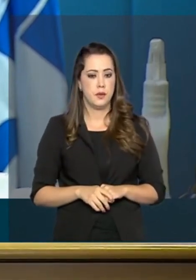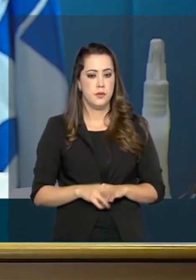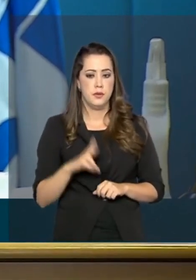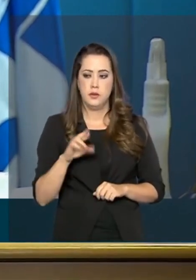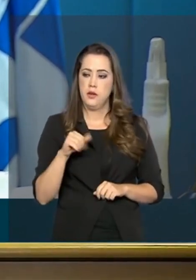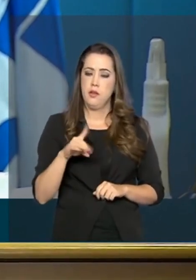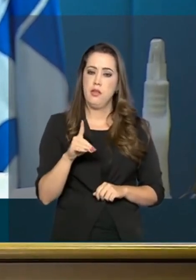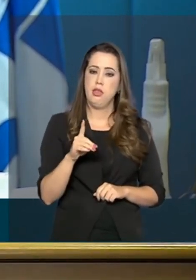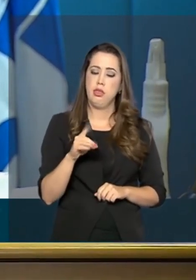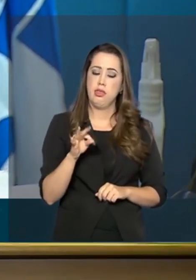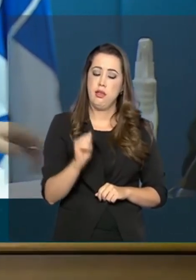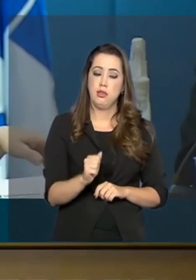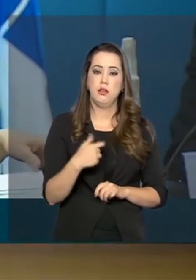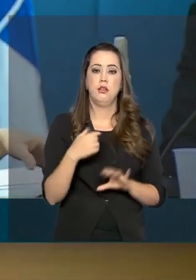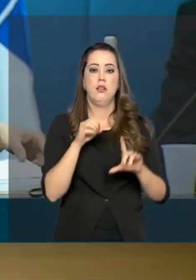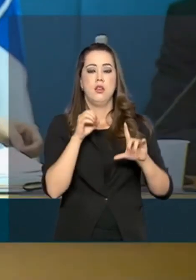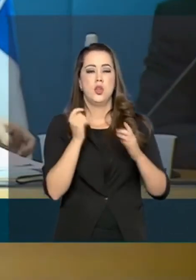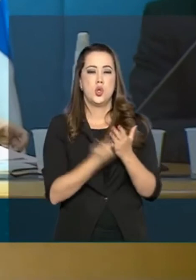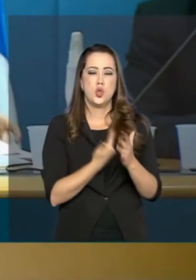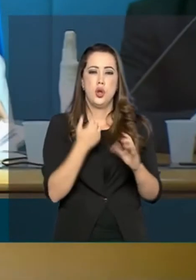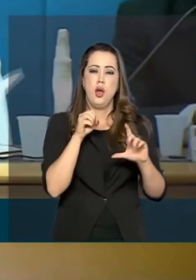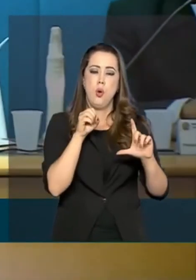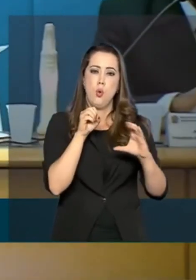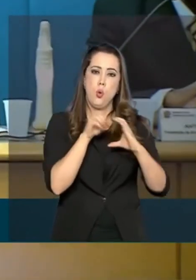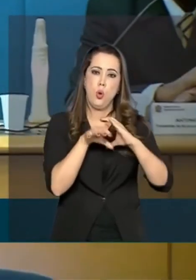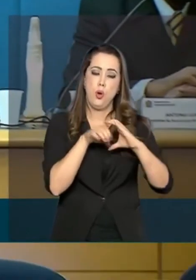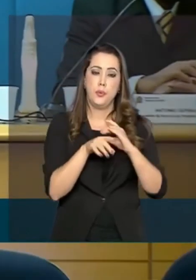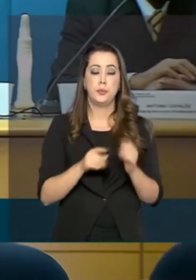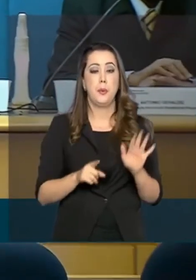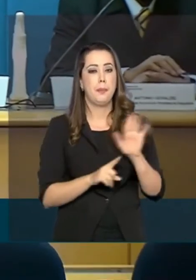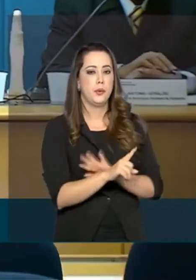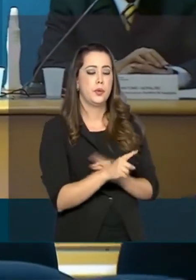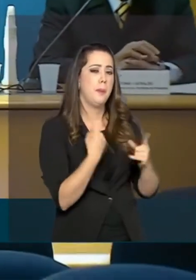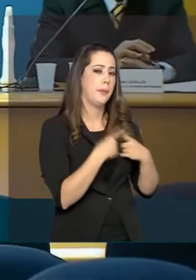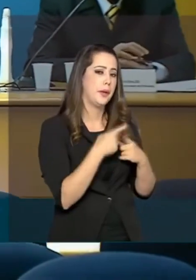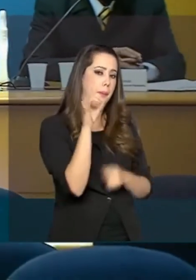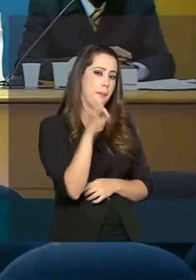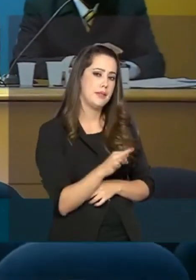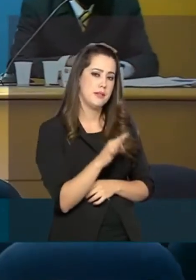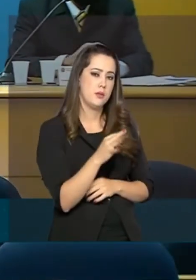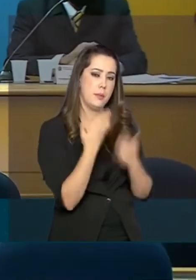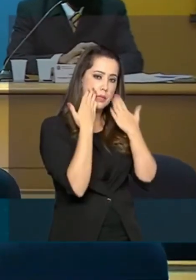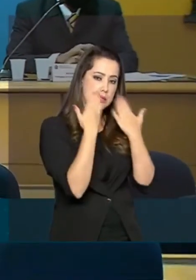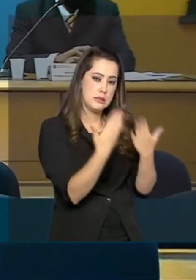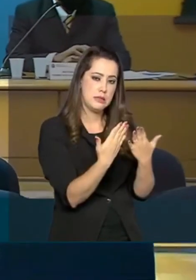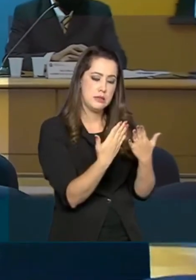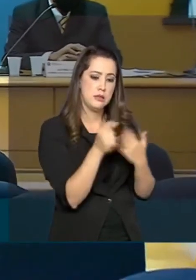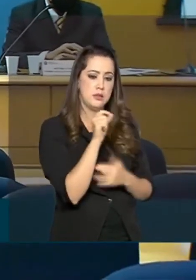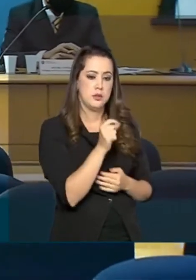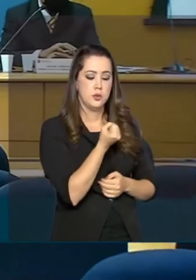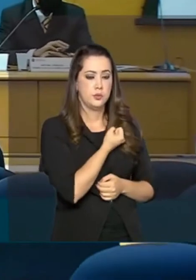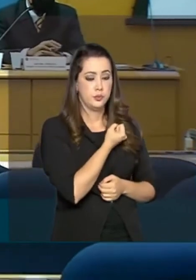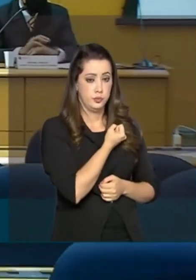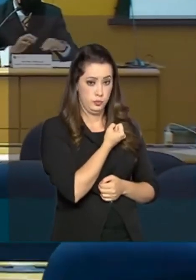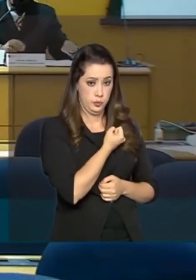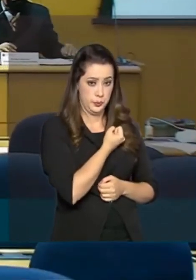Renata Mariz, do jornal o Globo, ela pergunta: por que os percentuais apresentados em relato de